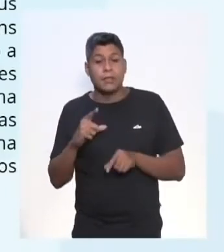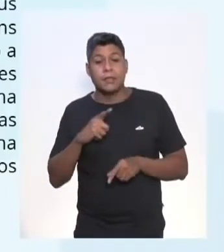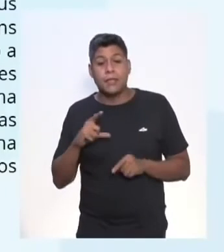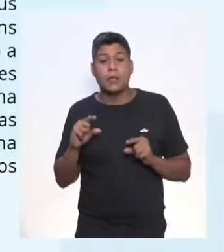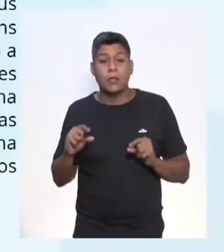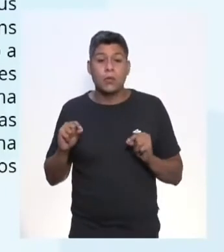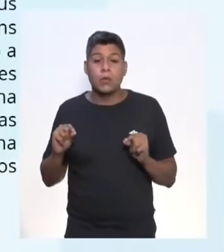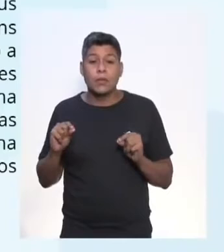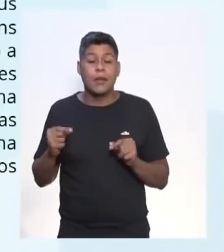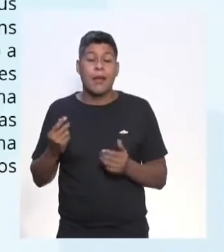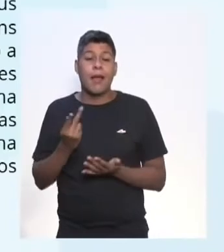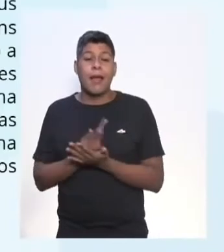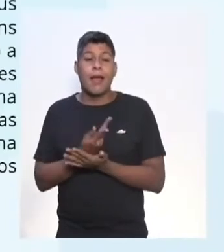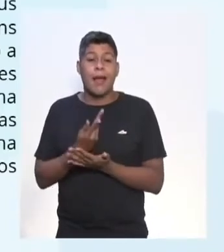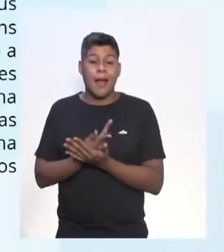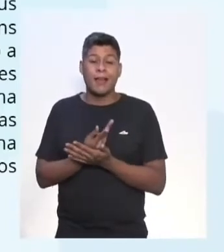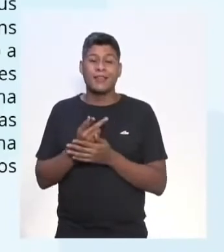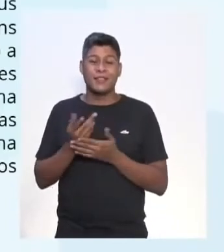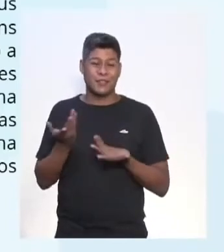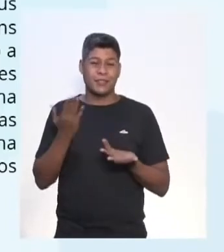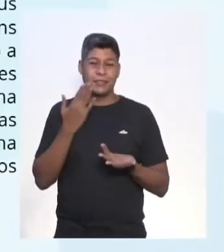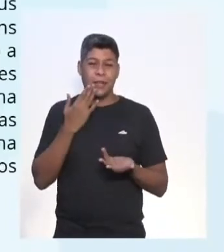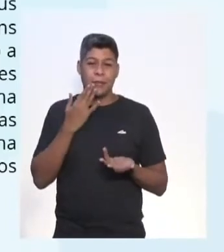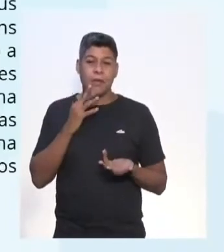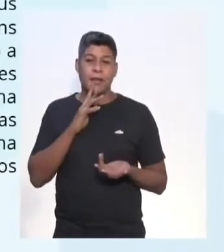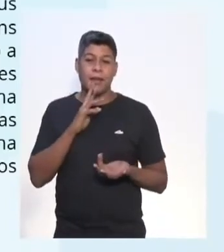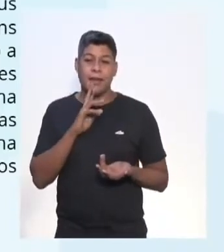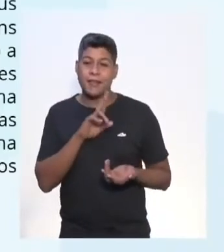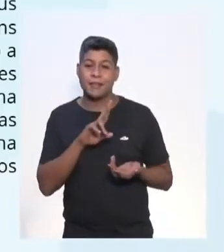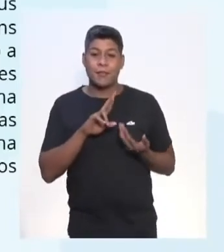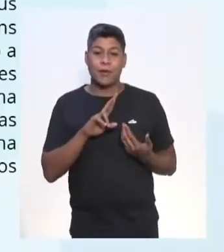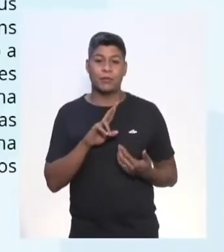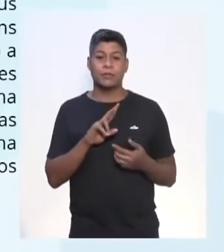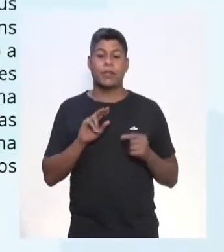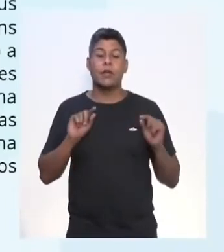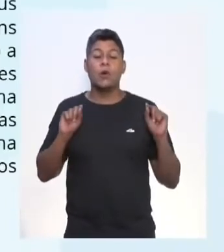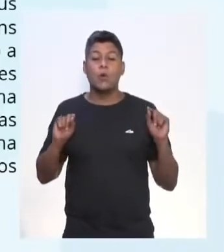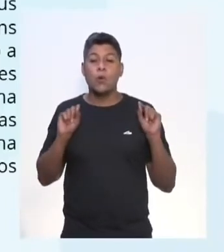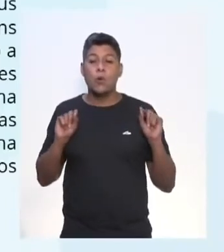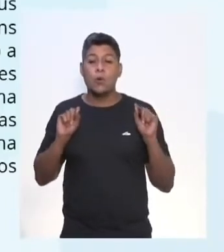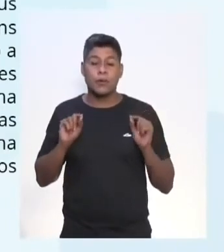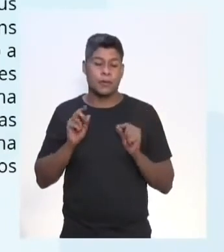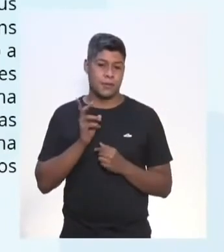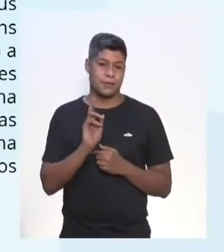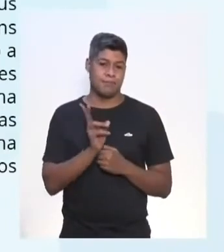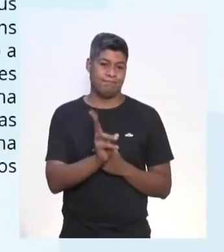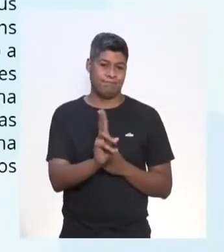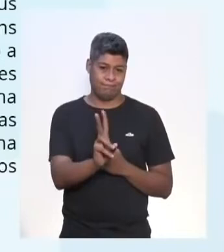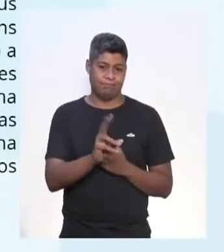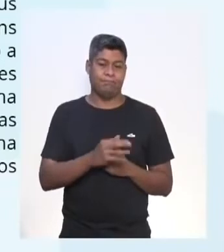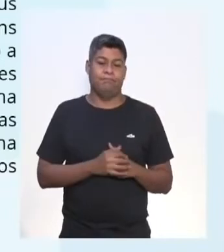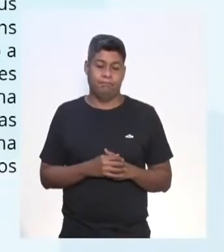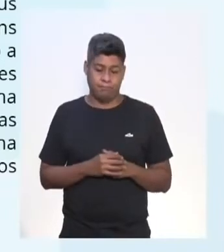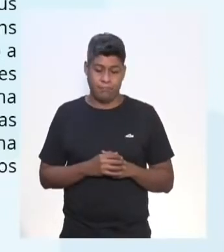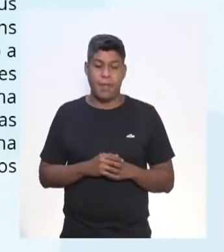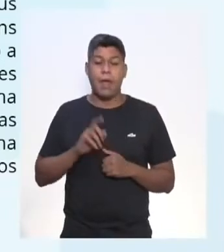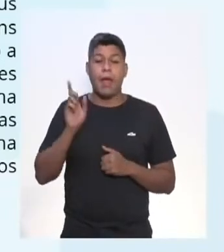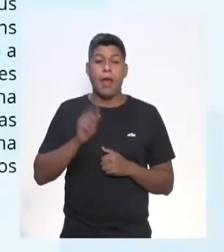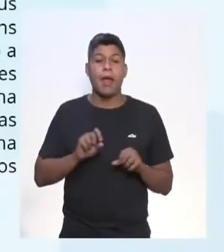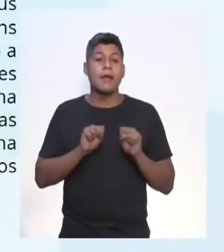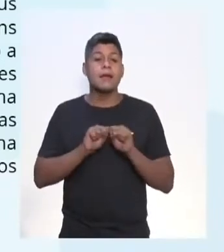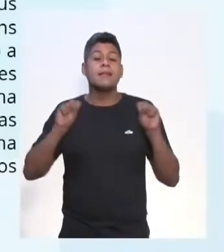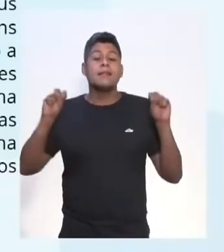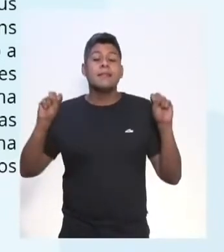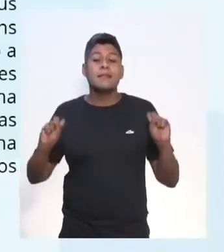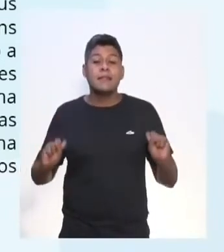as fraudes sobre os resultados eleitorais, que eram constantes. Esse